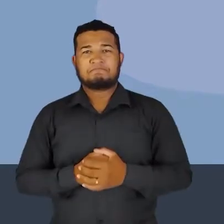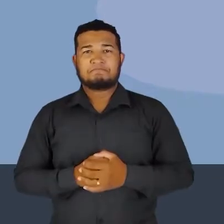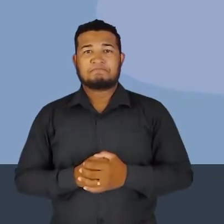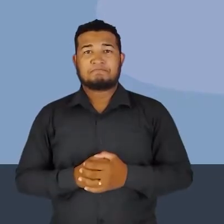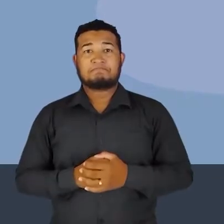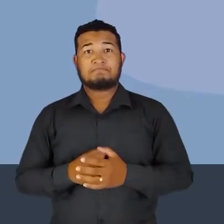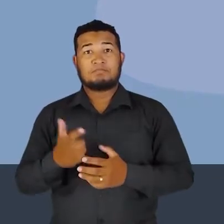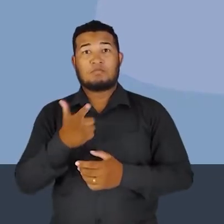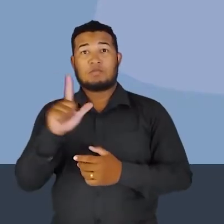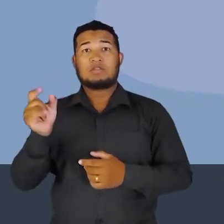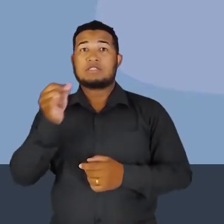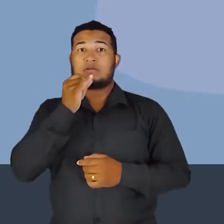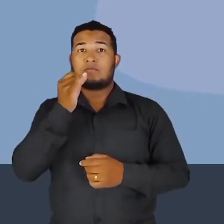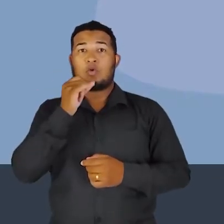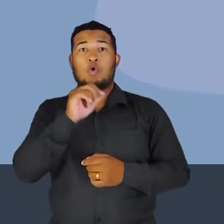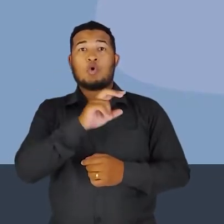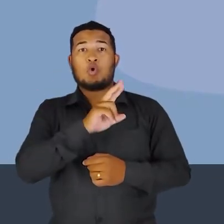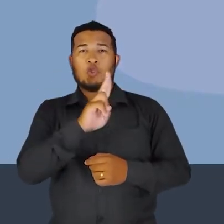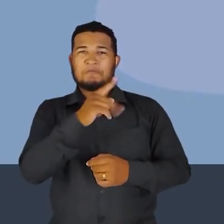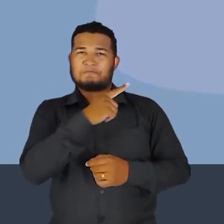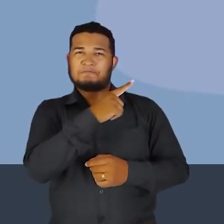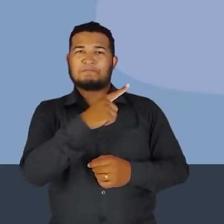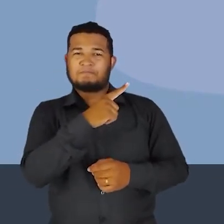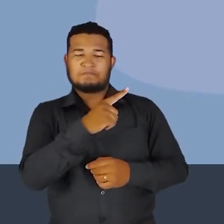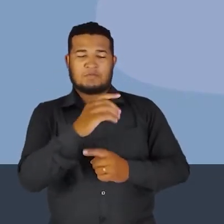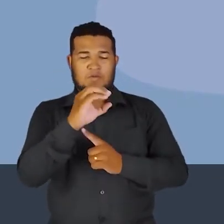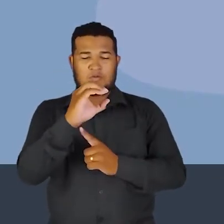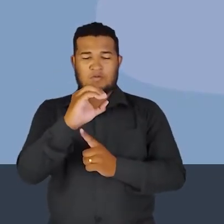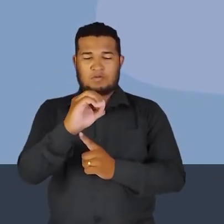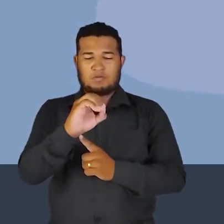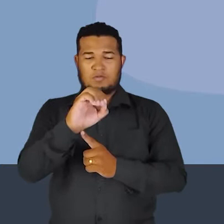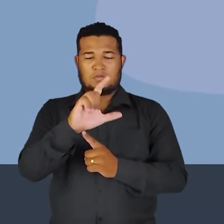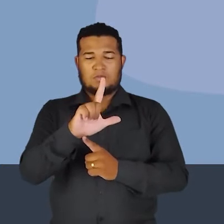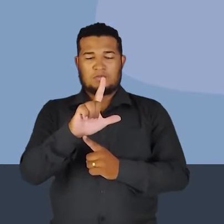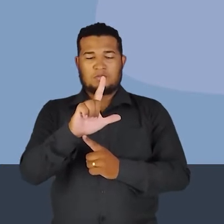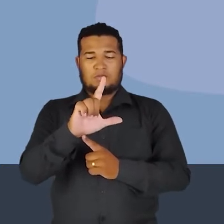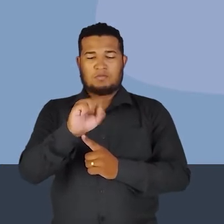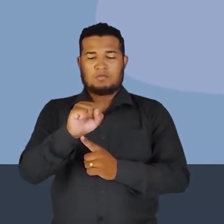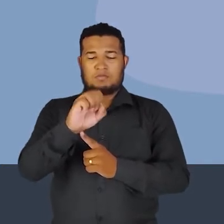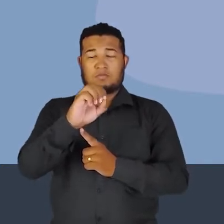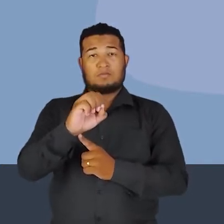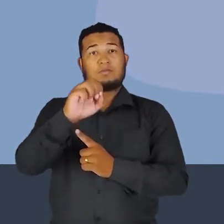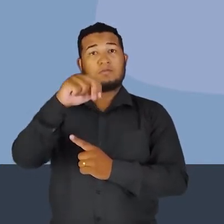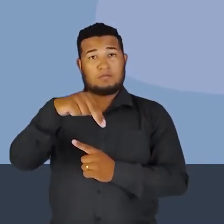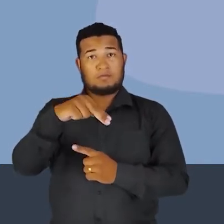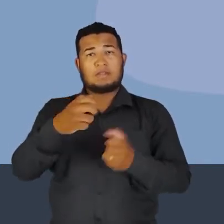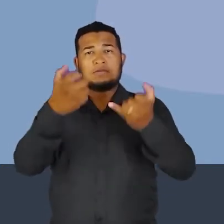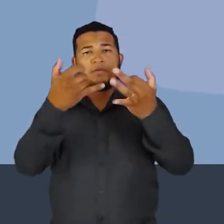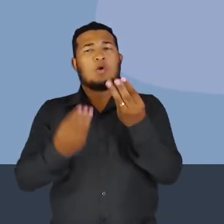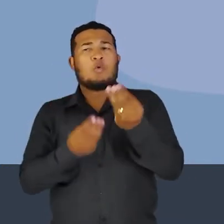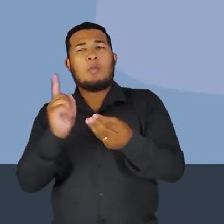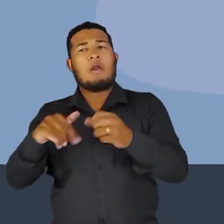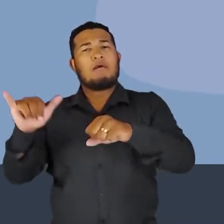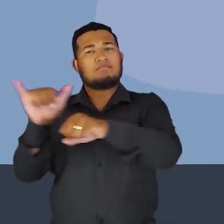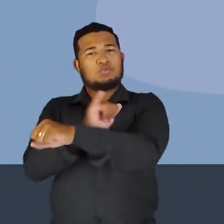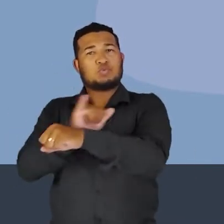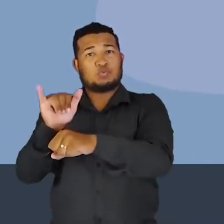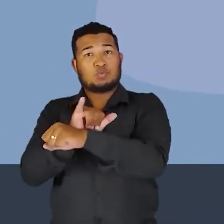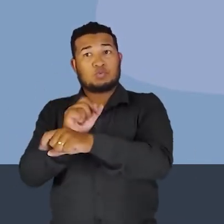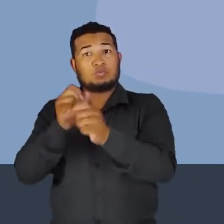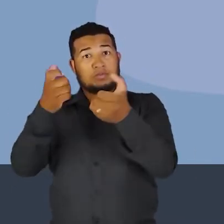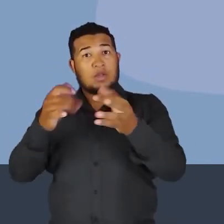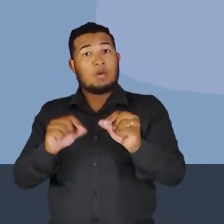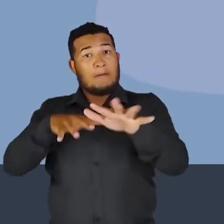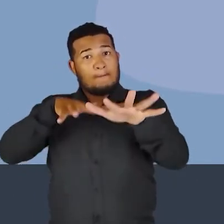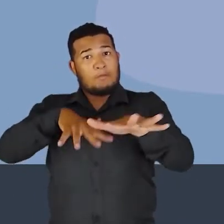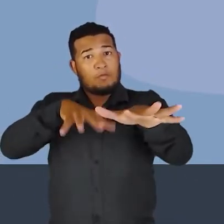A gente vai falar então do Olson, que ele vai falar da teoria da mobilização de recursos. Ele vai falar o seguinte, os movimentos